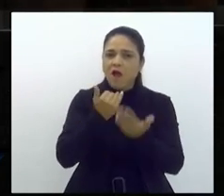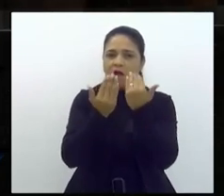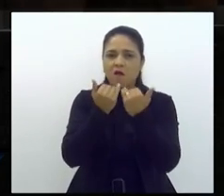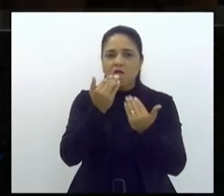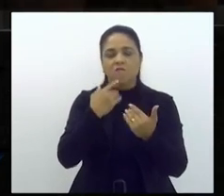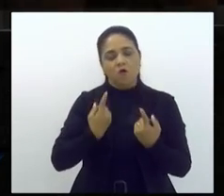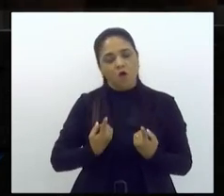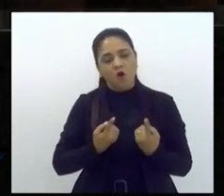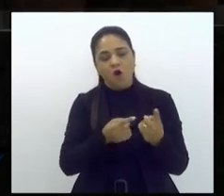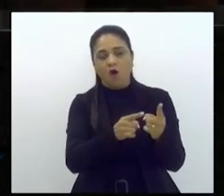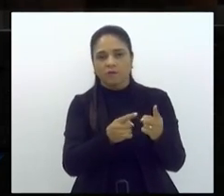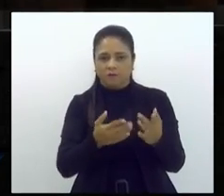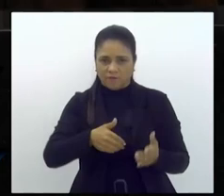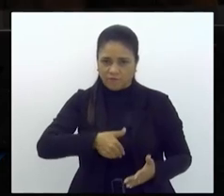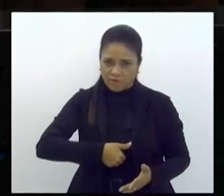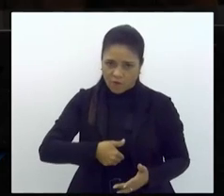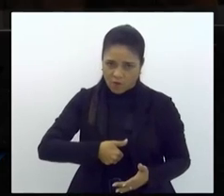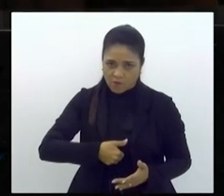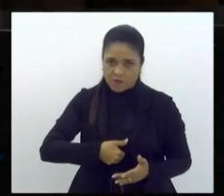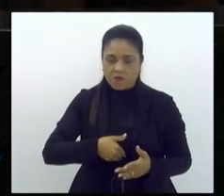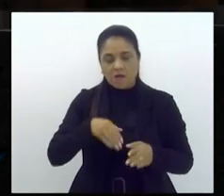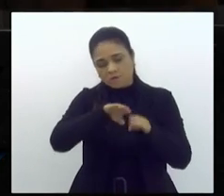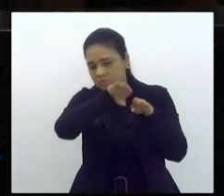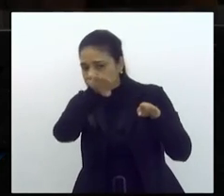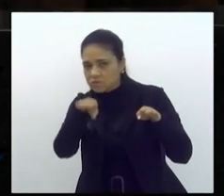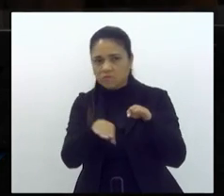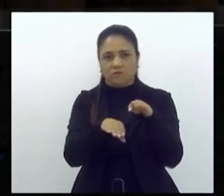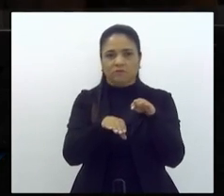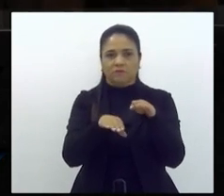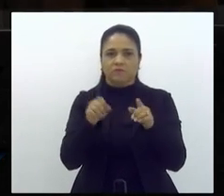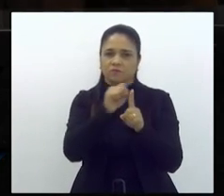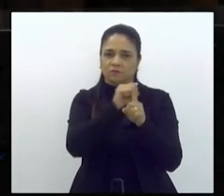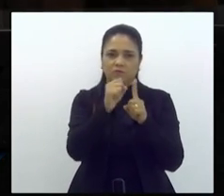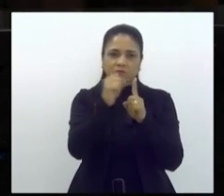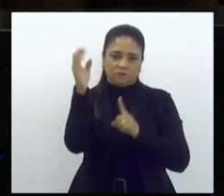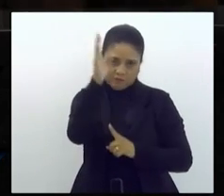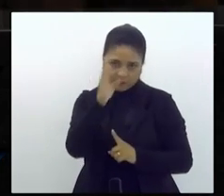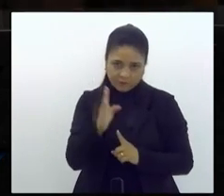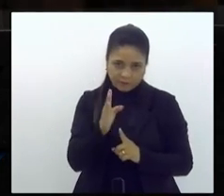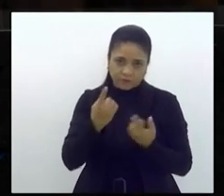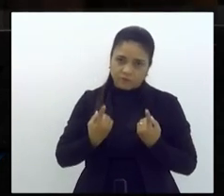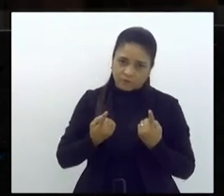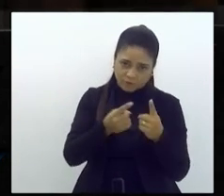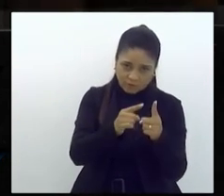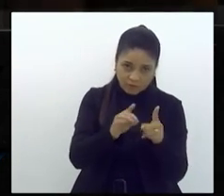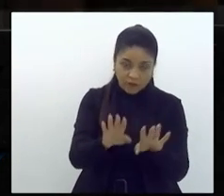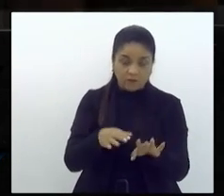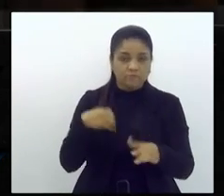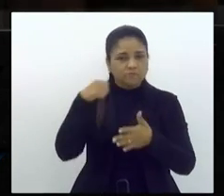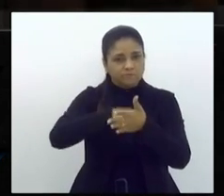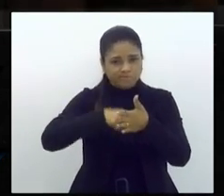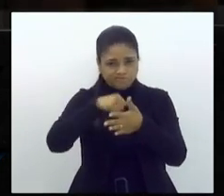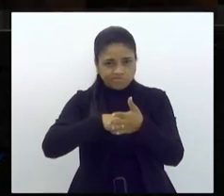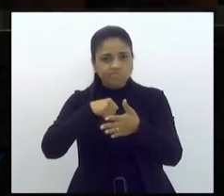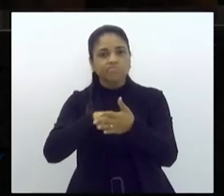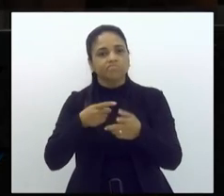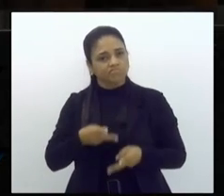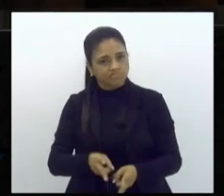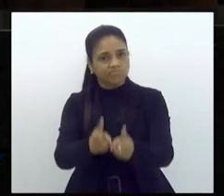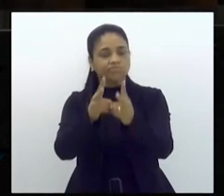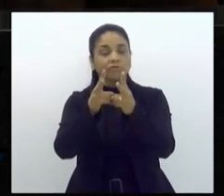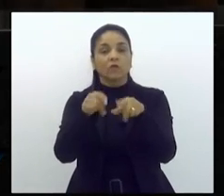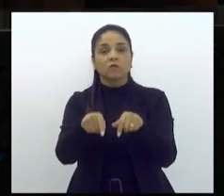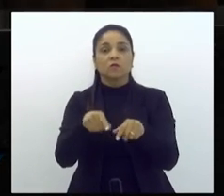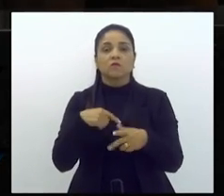fome e as desigualdades sociais do nosso país para encerrando informo que nós estamos criando uma grande